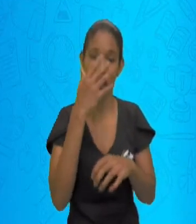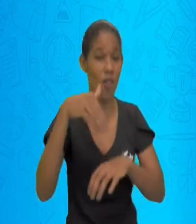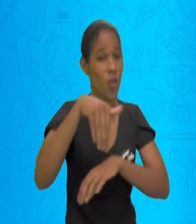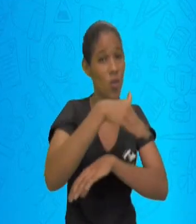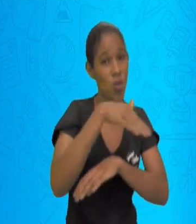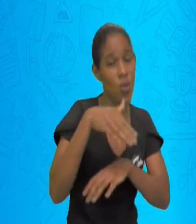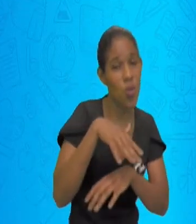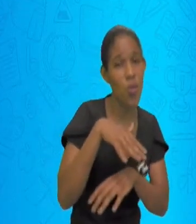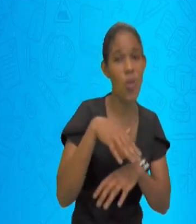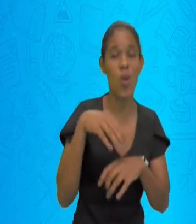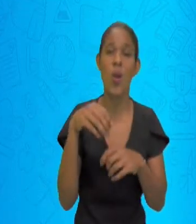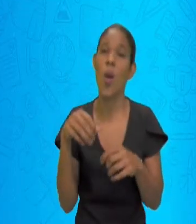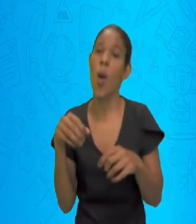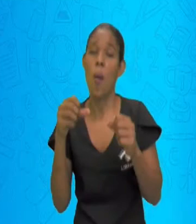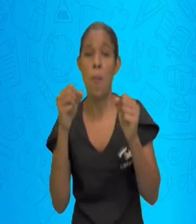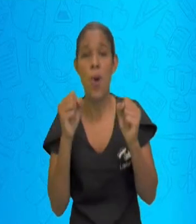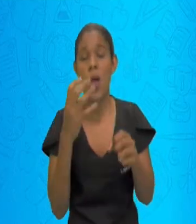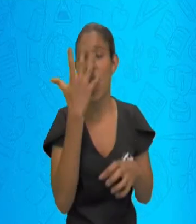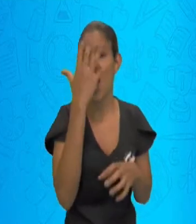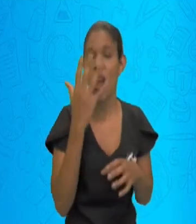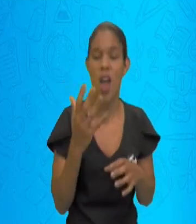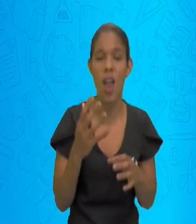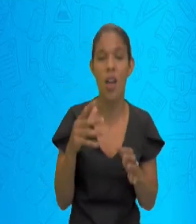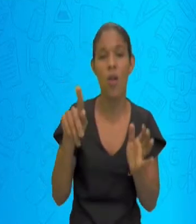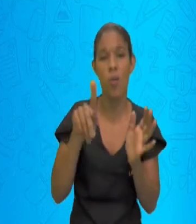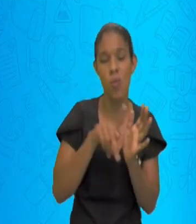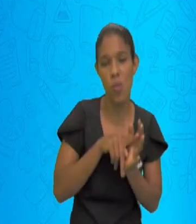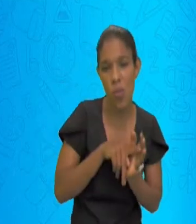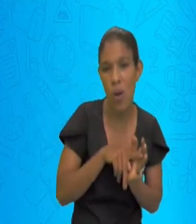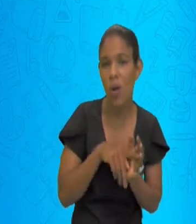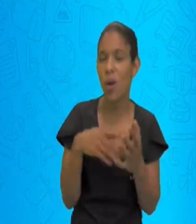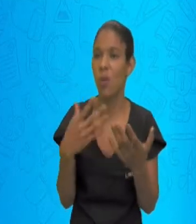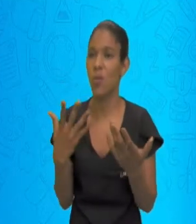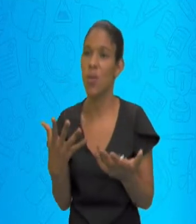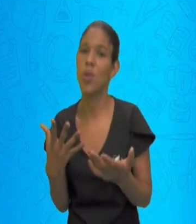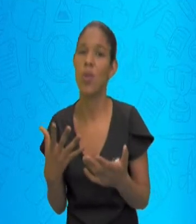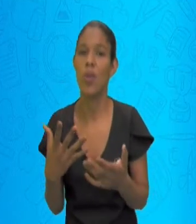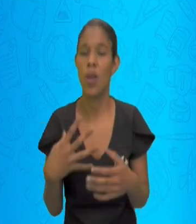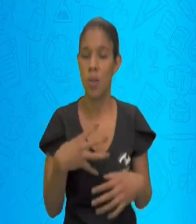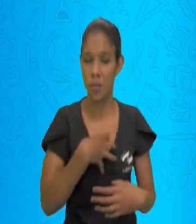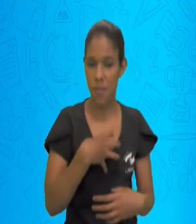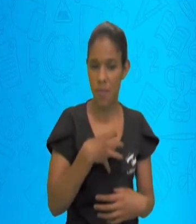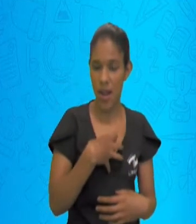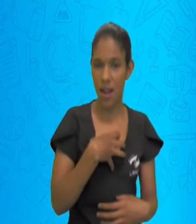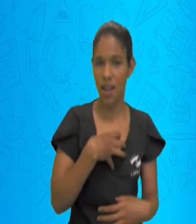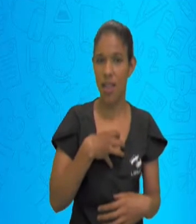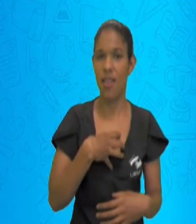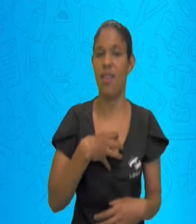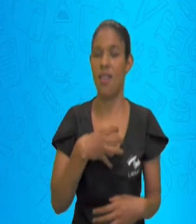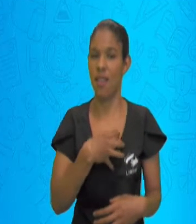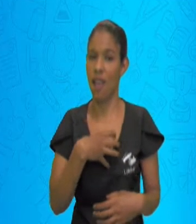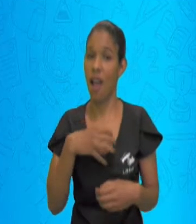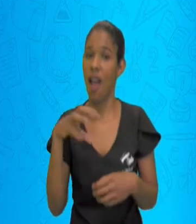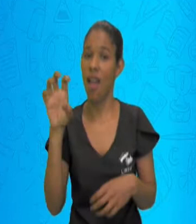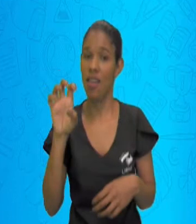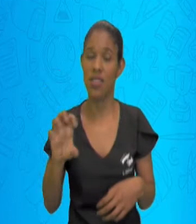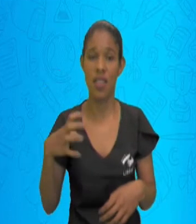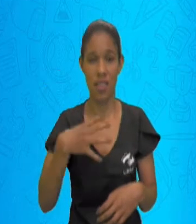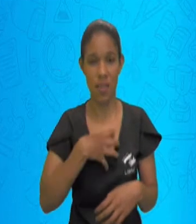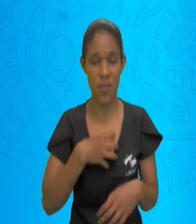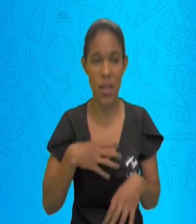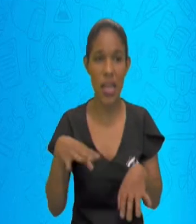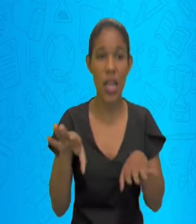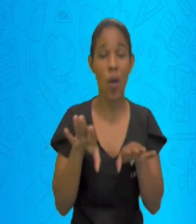Bahia, ou os carnavais fora de época, como o nosso GV Folia. O carnaval faz parte da